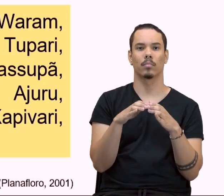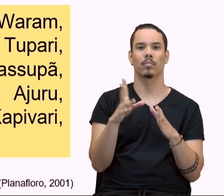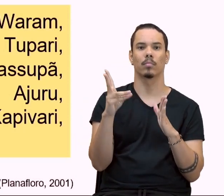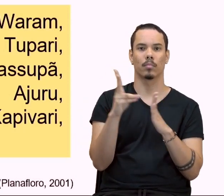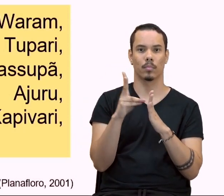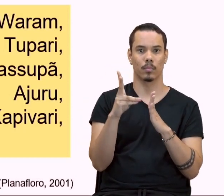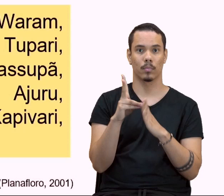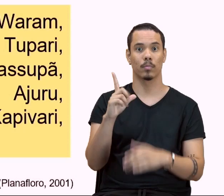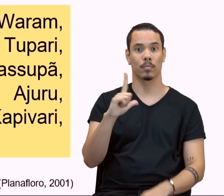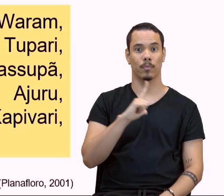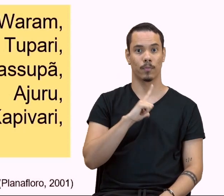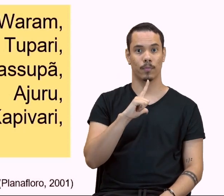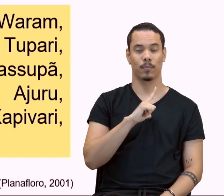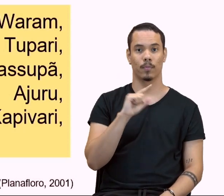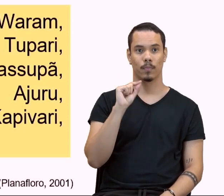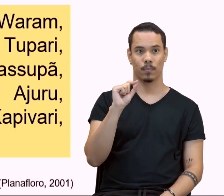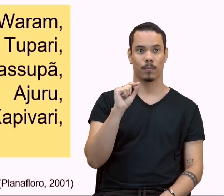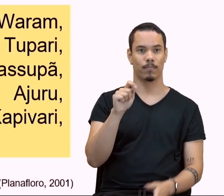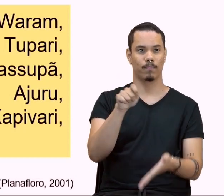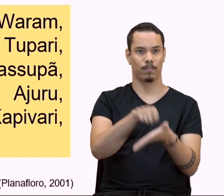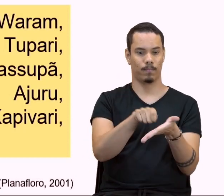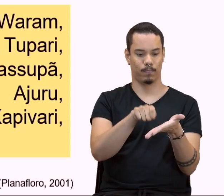lá, escrito